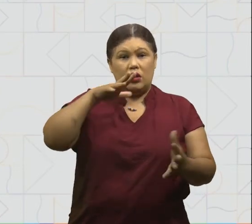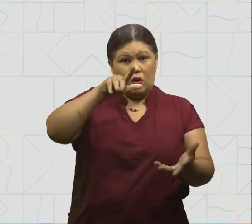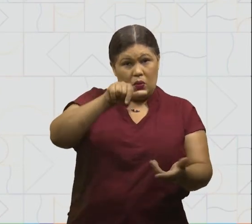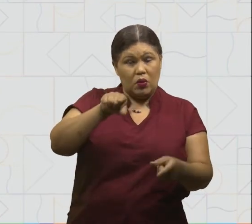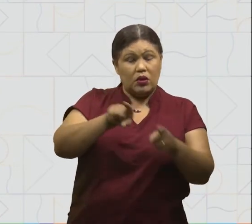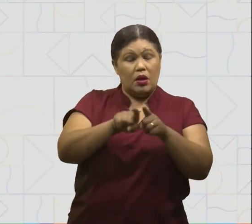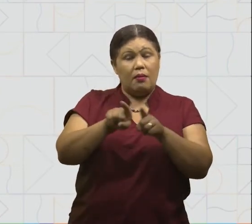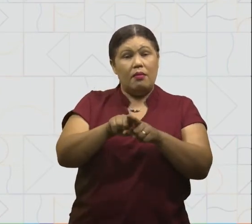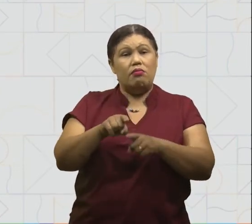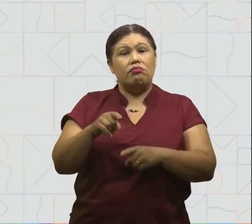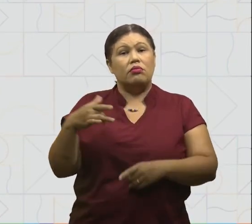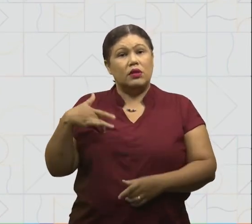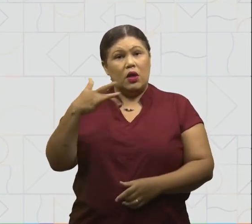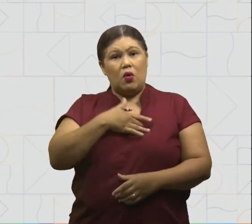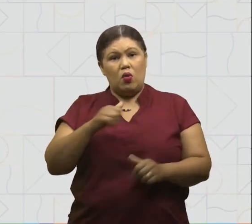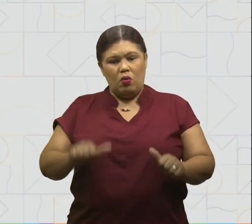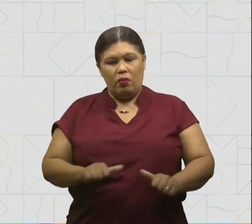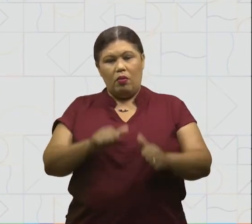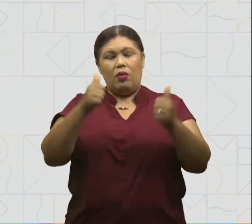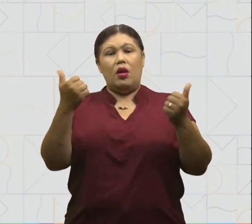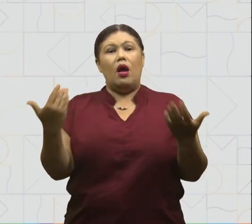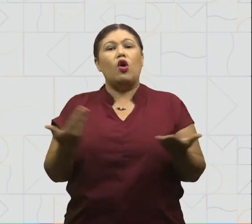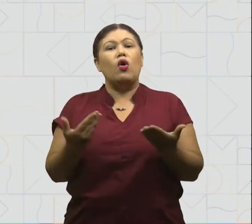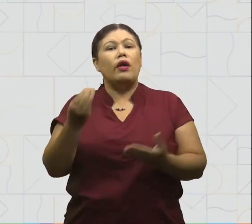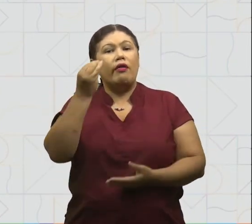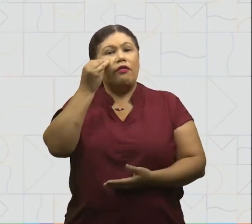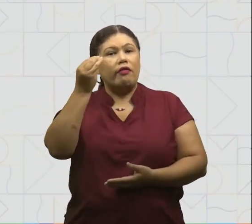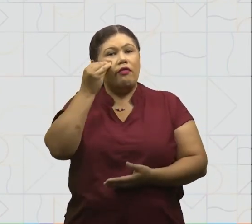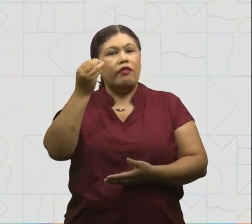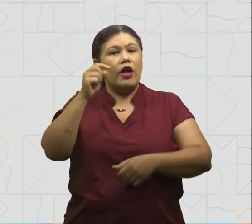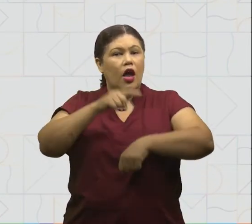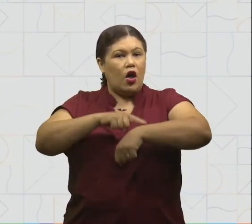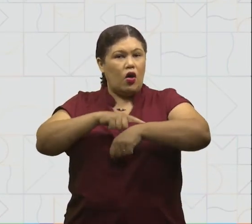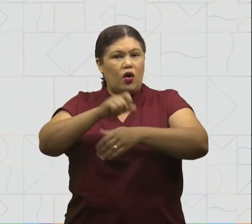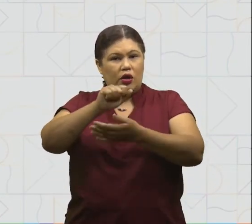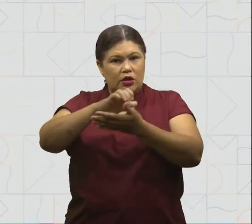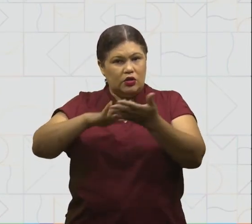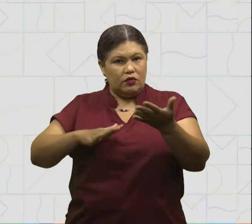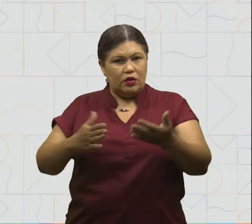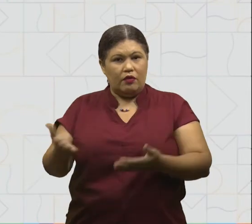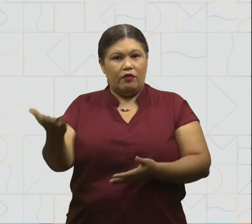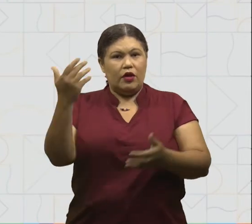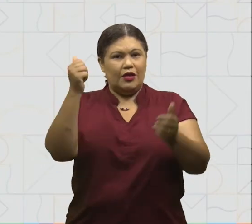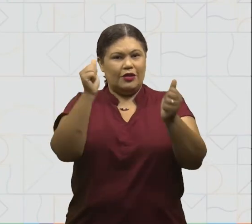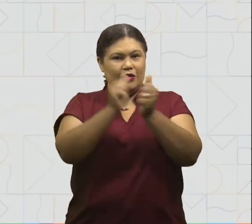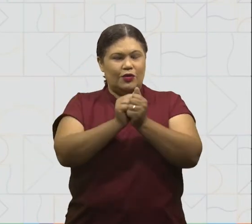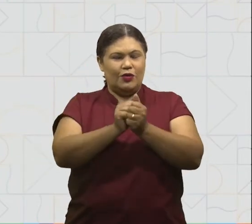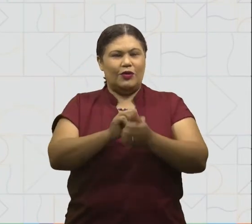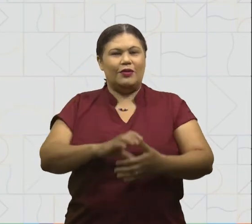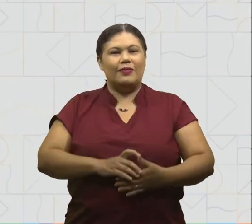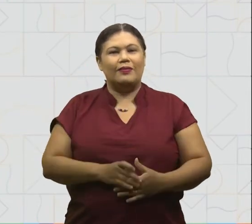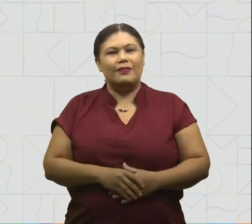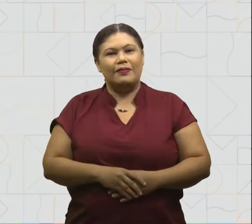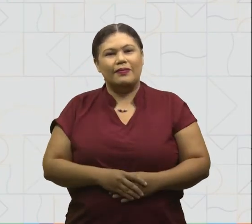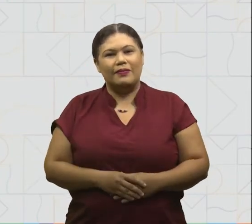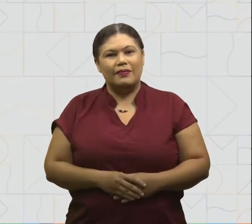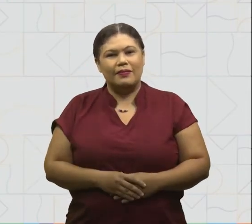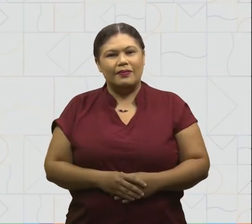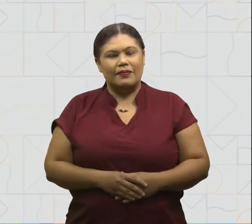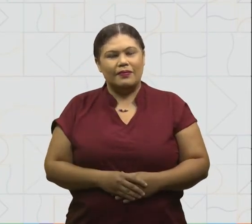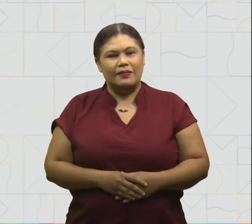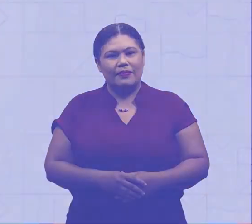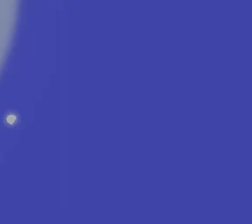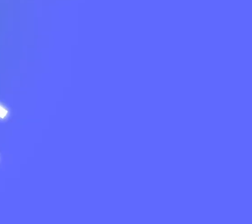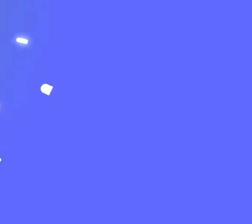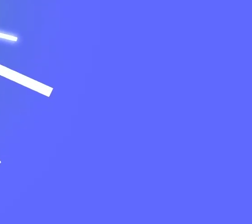saúde? Agora, vamos testar o que aprendemos na aula de hoje. Acompanhe comigo a hora da